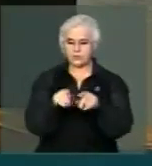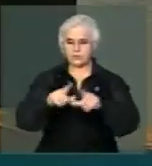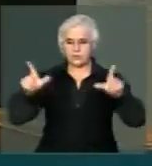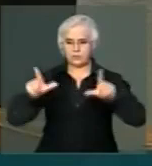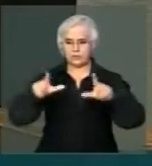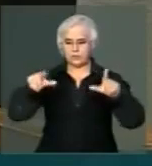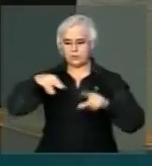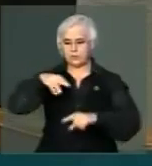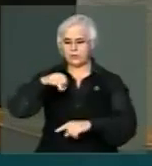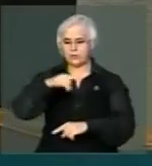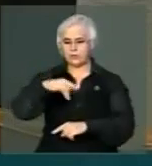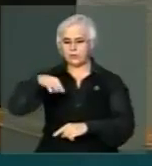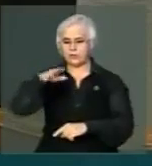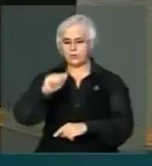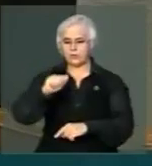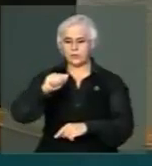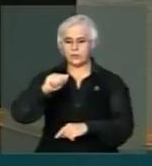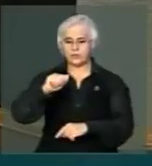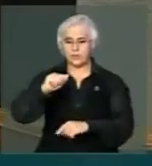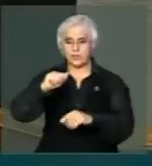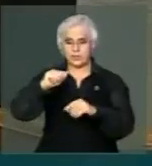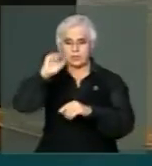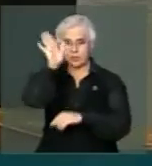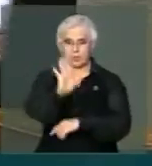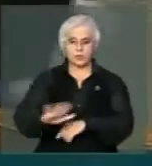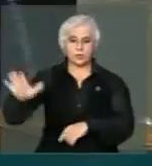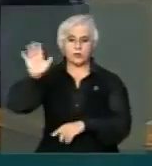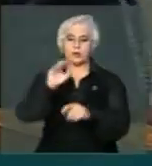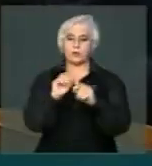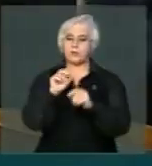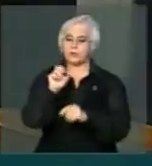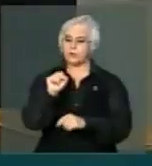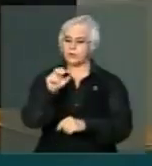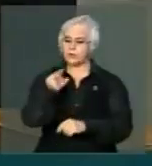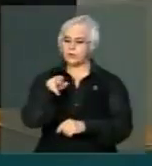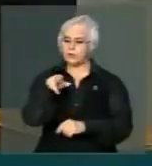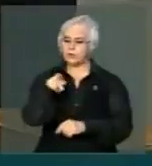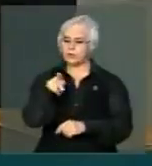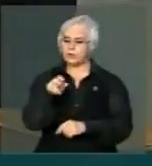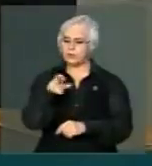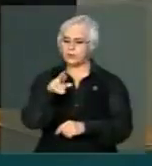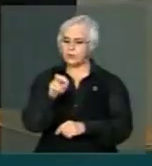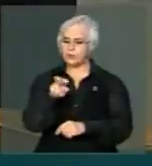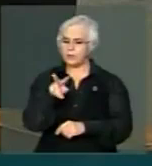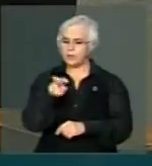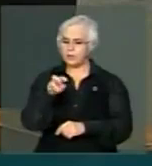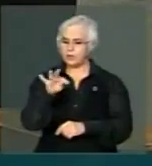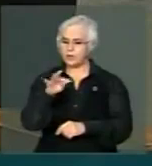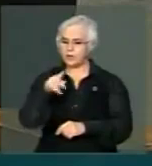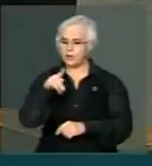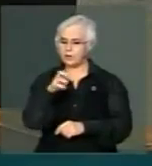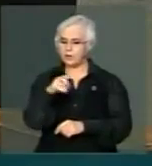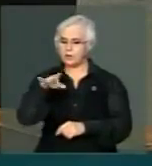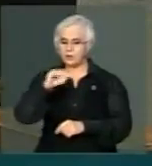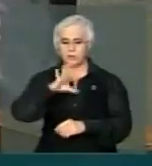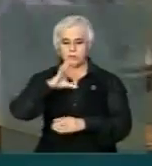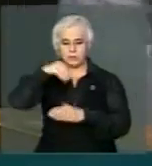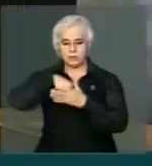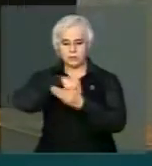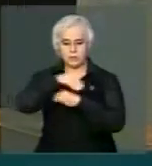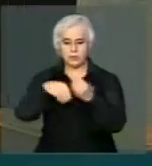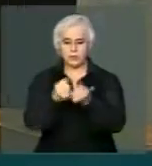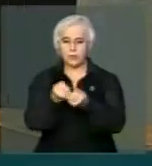nacional, de que o superávit primário está incorporado como